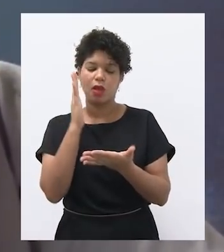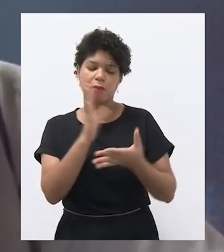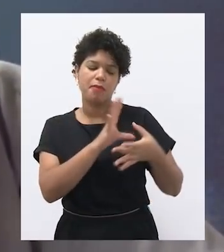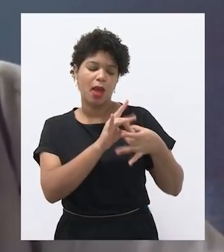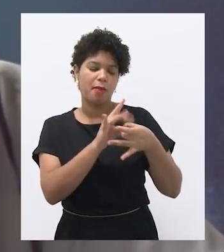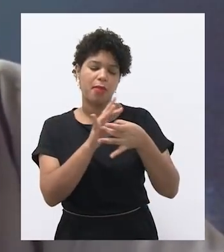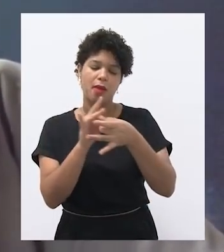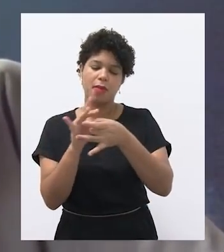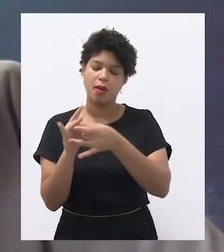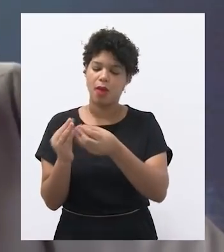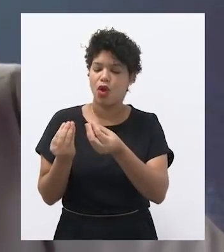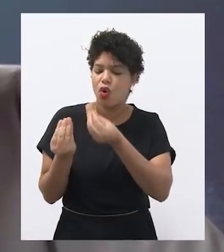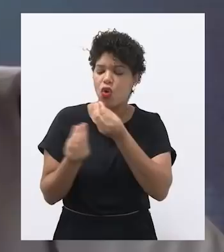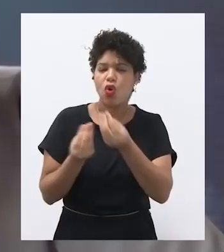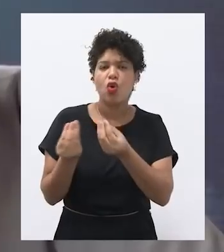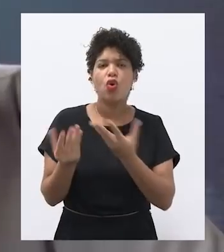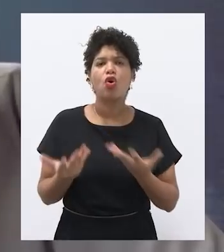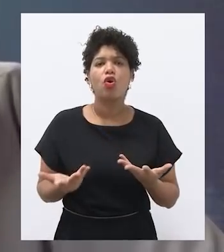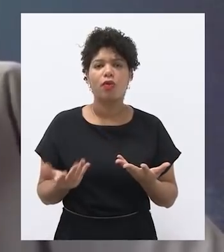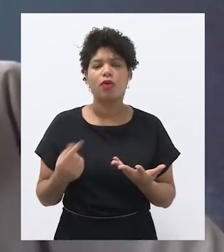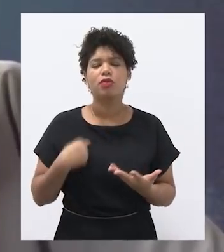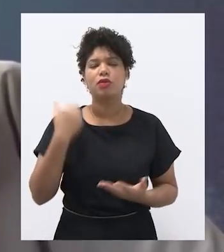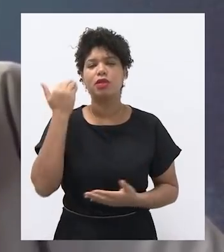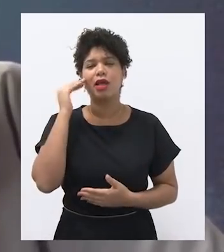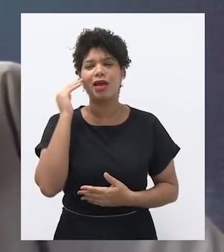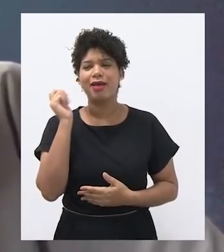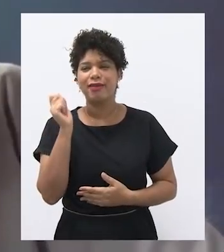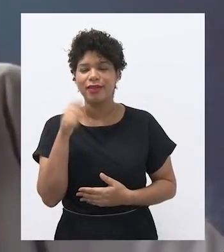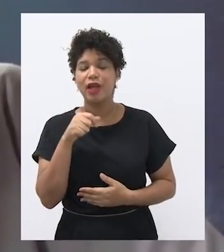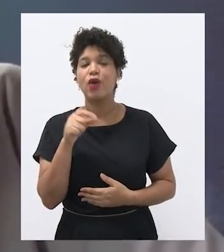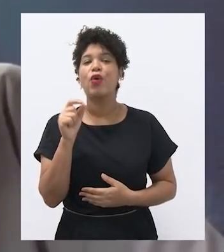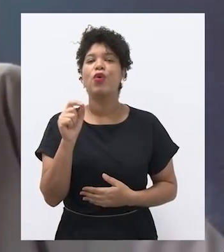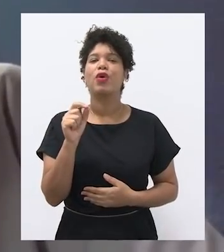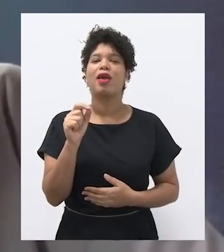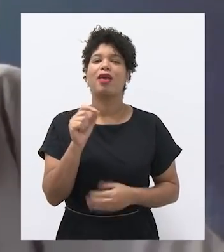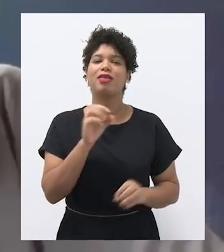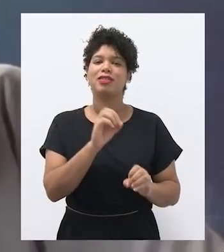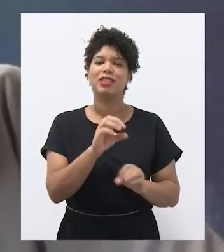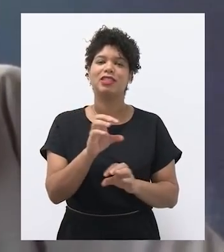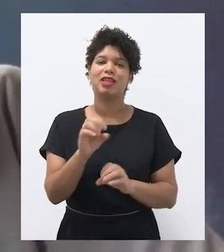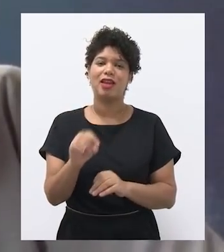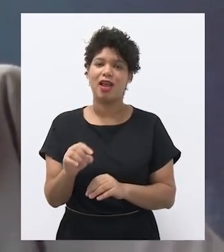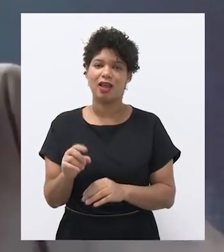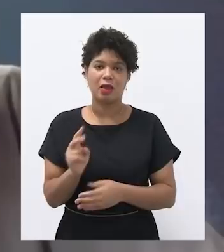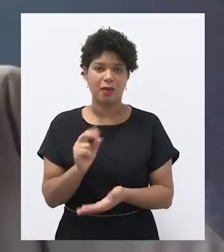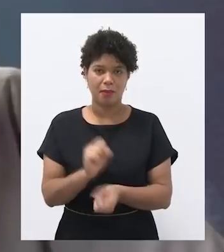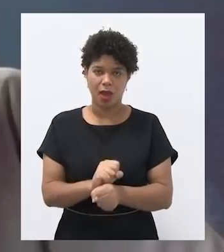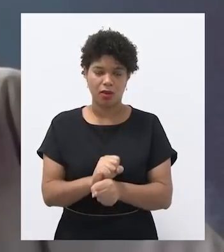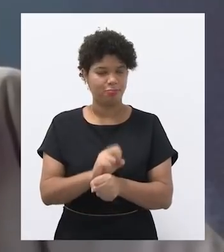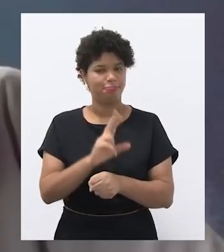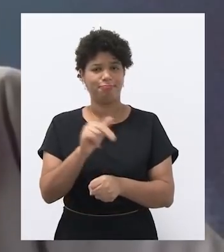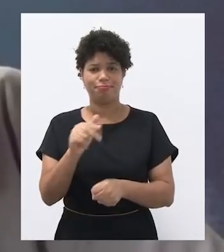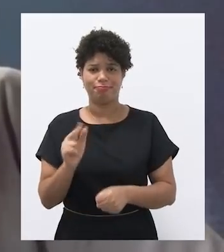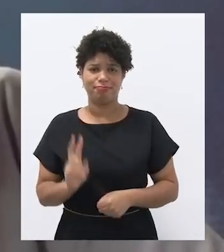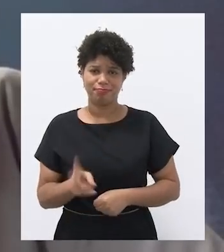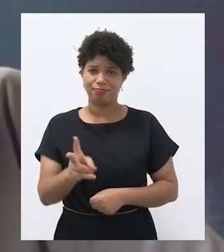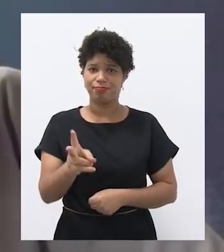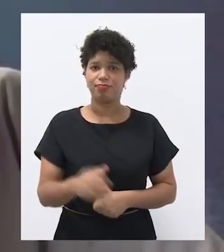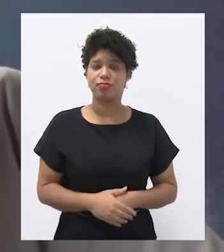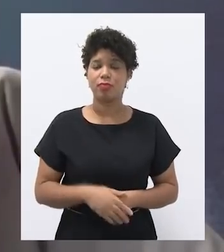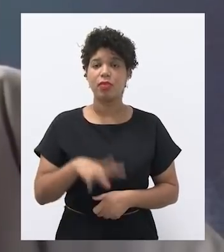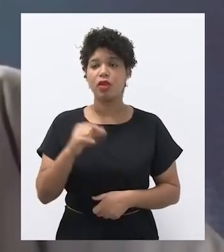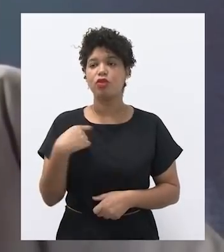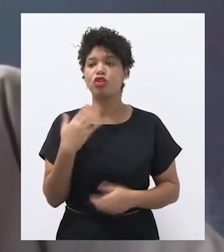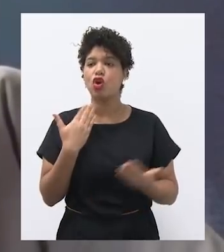implementação e compreender que é uma capacitação que não cessa. Porque tudo que a gente conversa hoje, amanhã